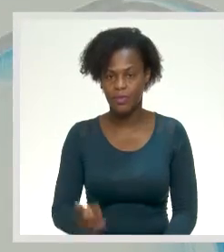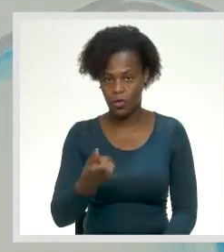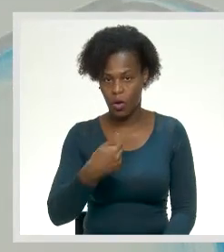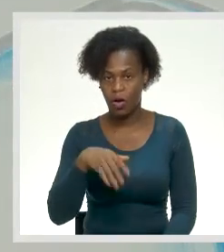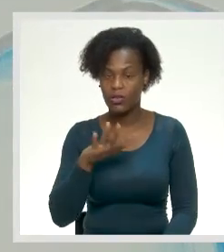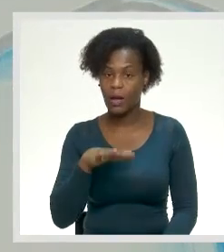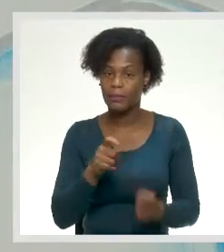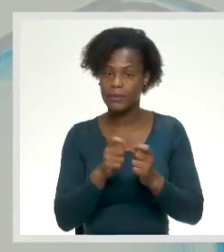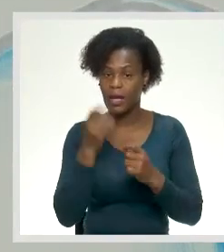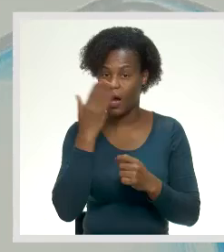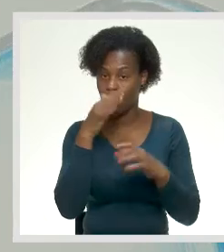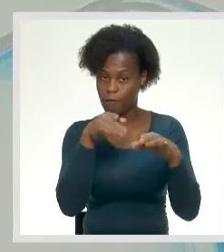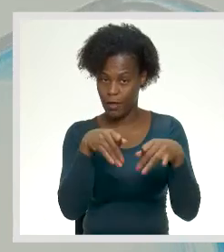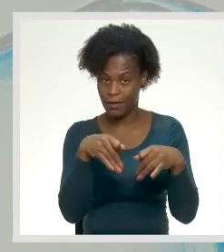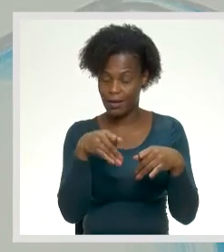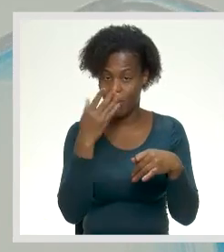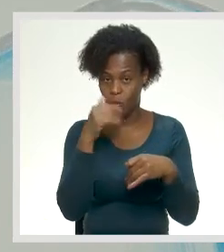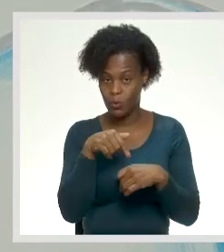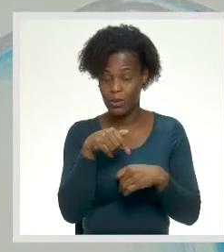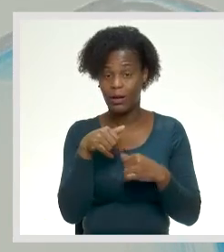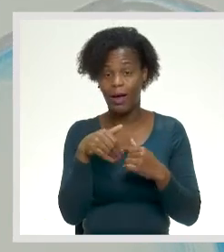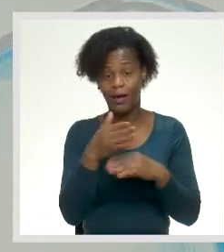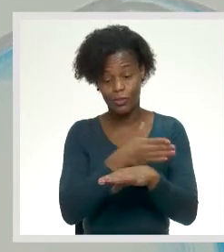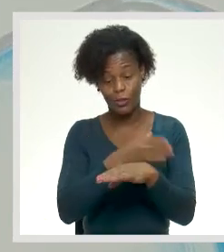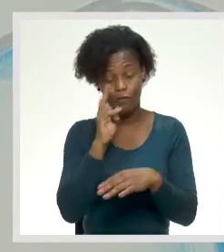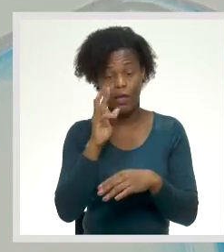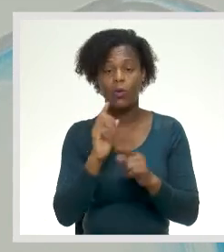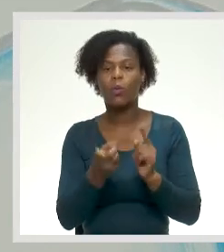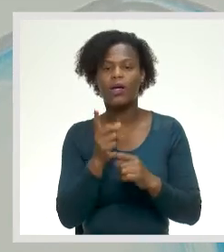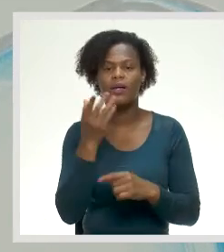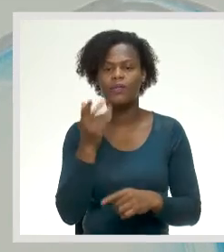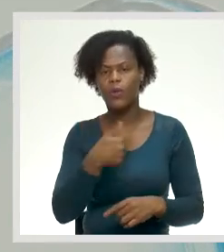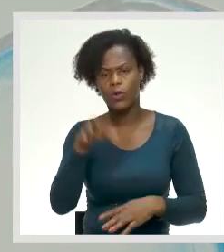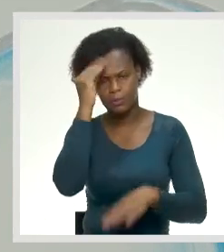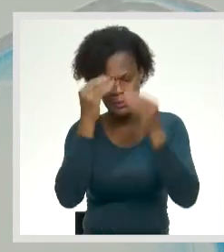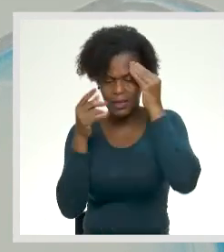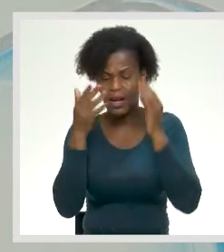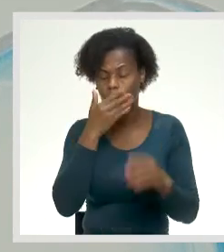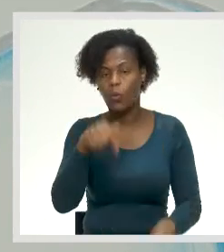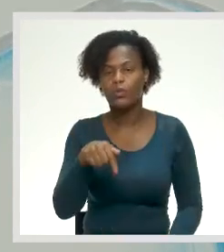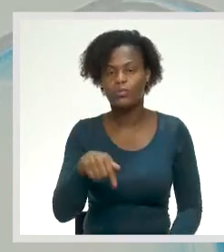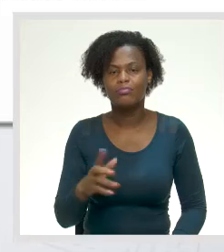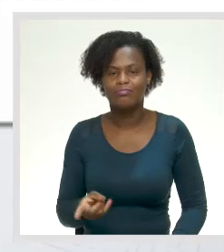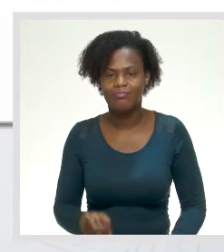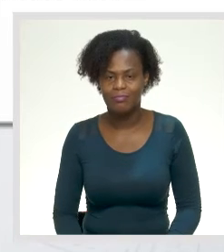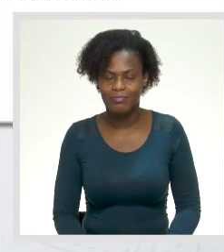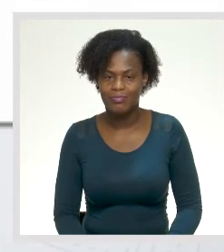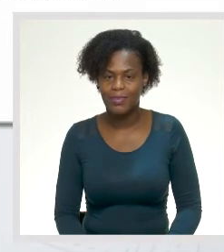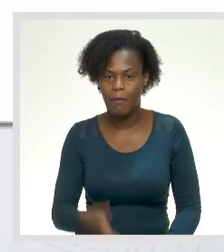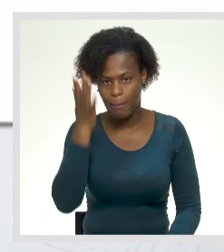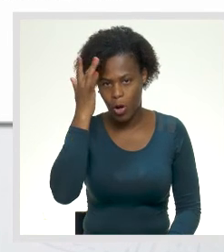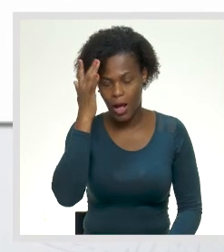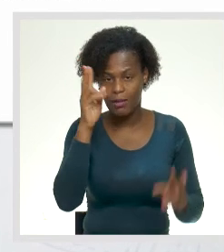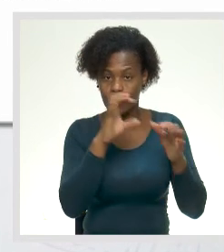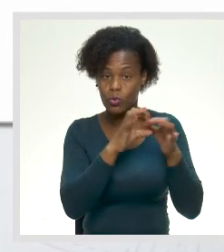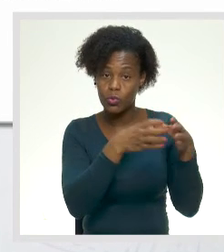Estamos a chegar ao final da aula de hoje, mas antes vamos ver o que é que nós aprendemos. A moral